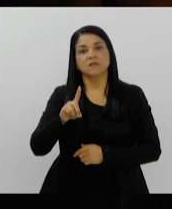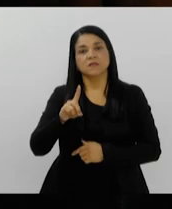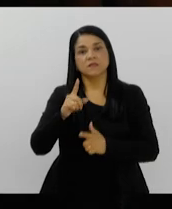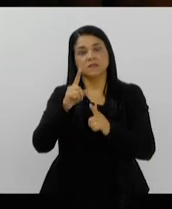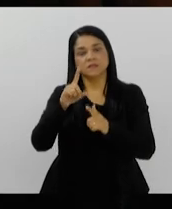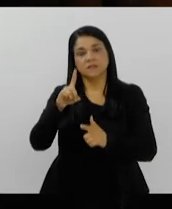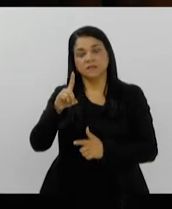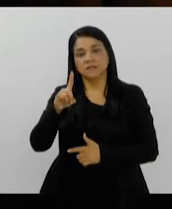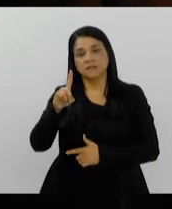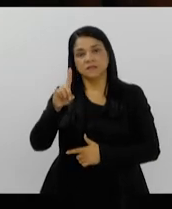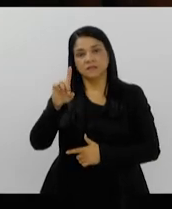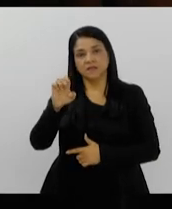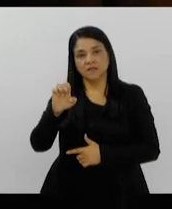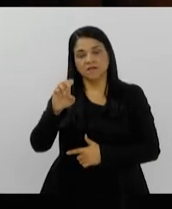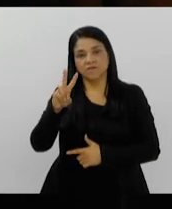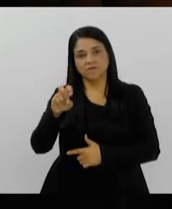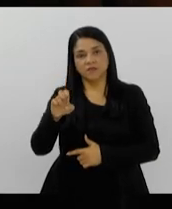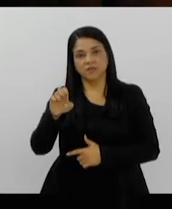inibir o endividamento.